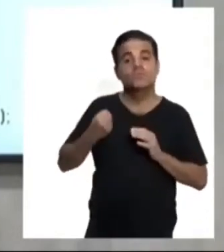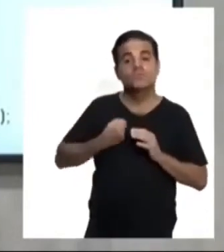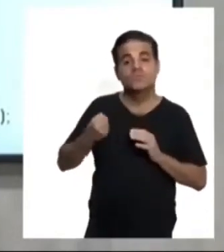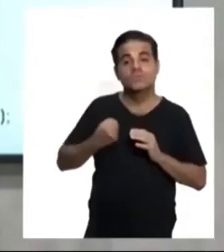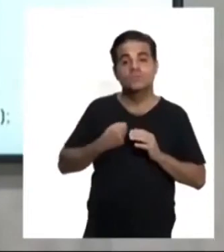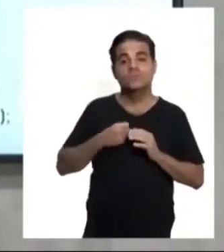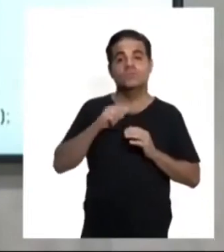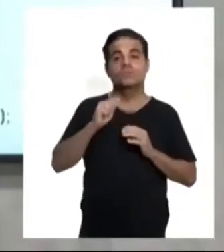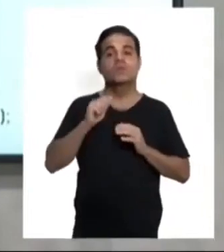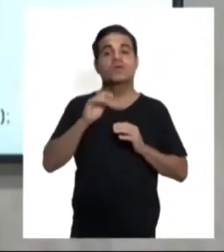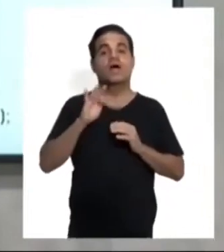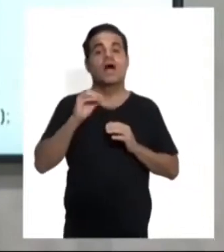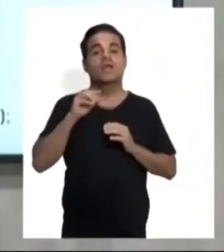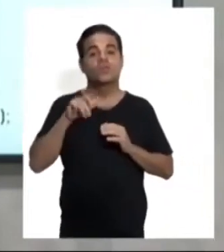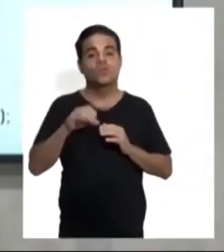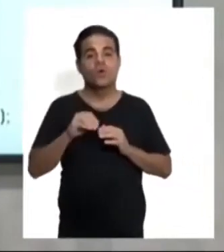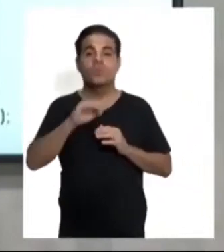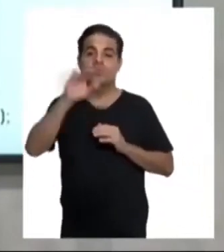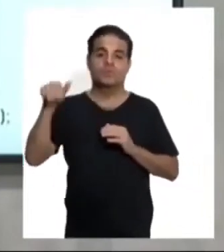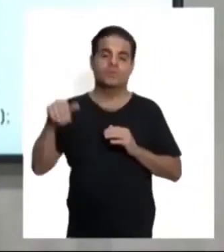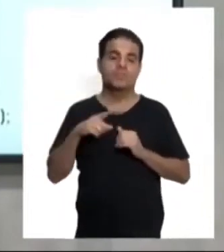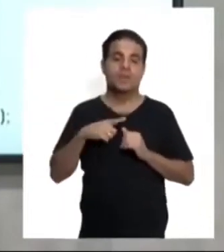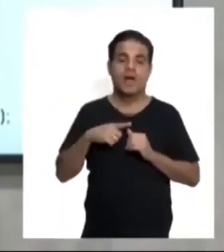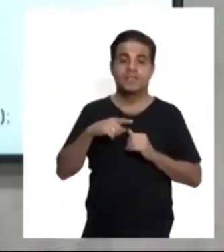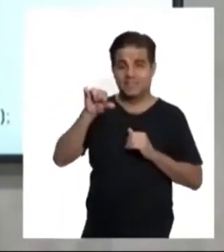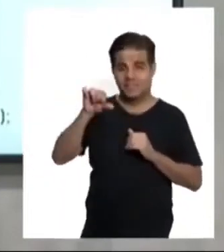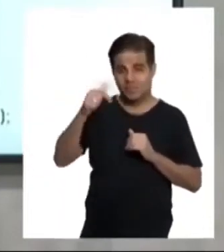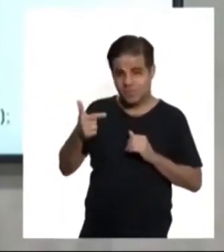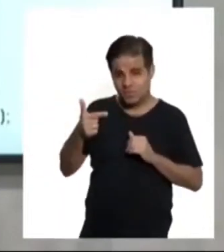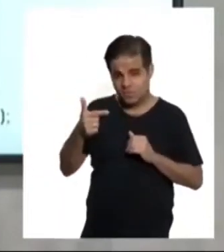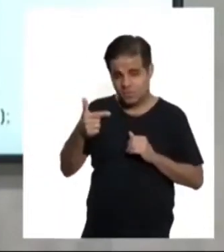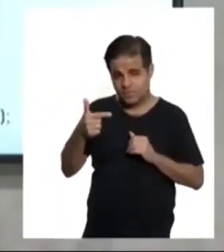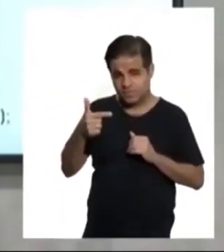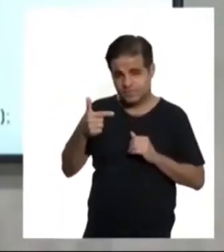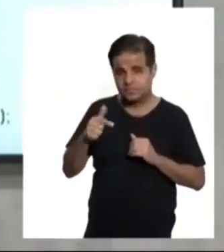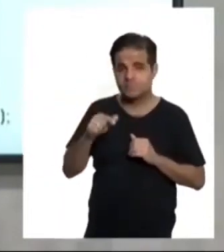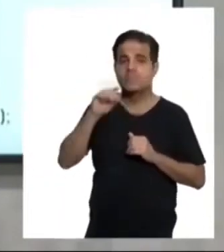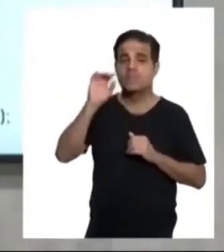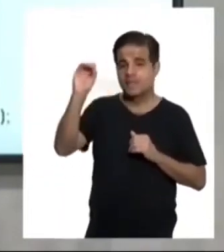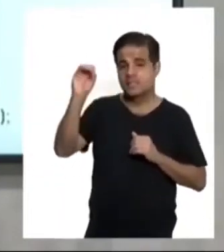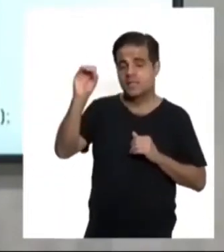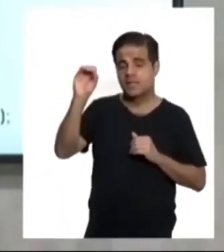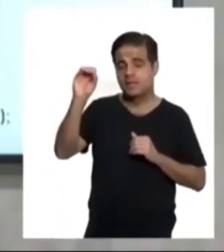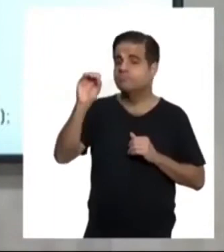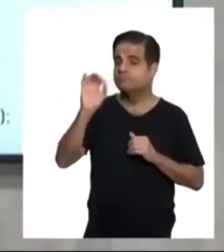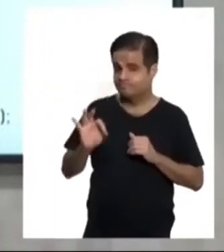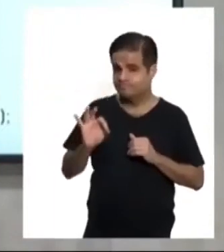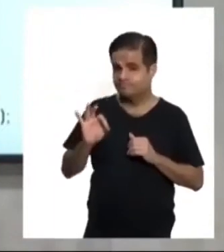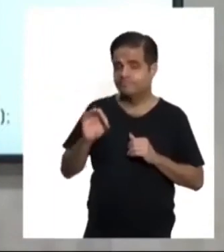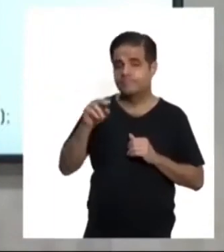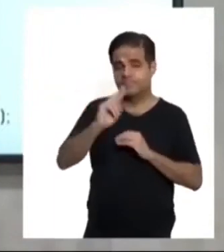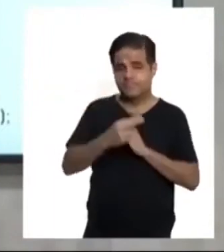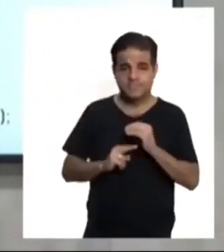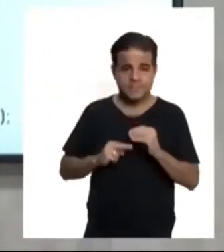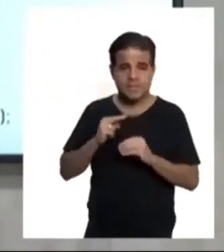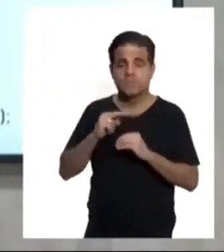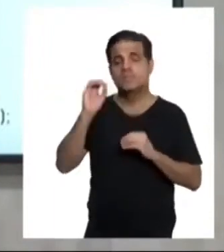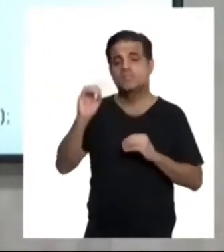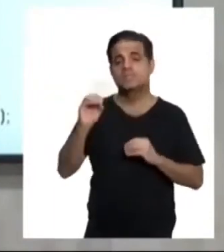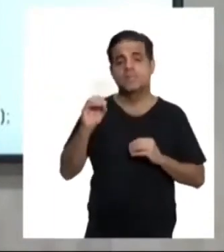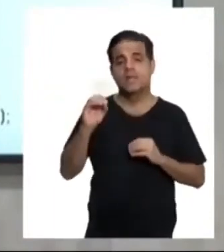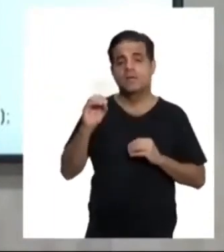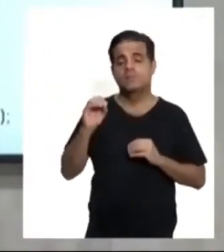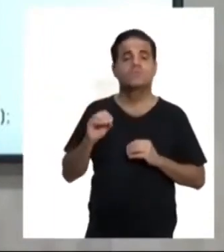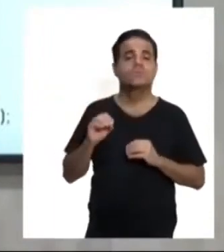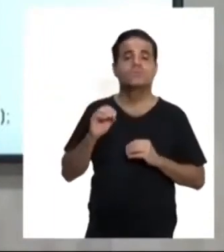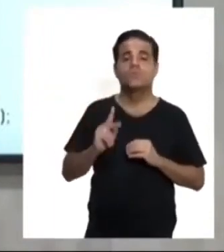certo? E o número atômico é aqui embaixo. Se aqui é 92, aqui é 0. Nêutrons é 0. Olha só,